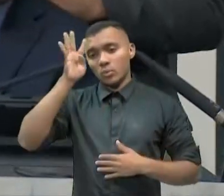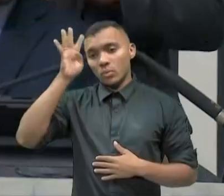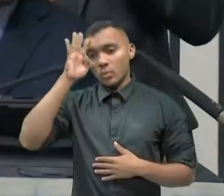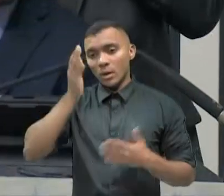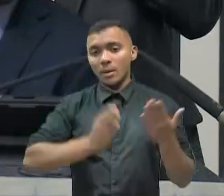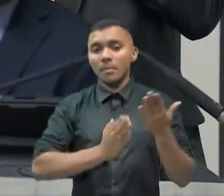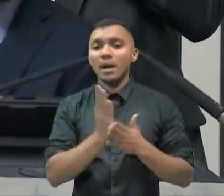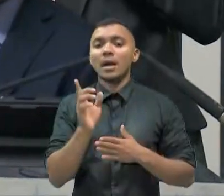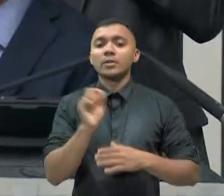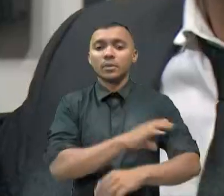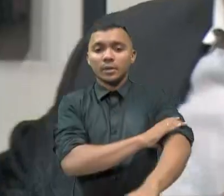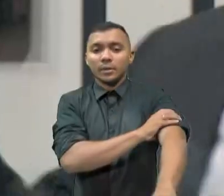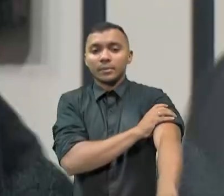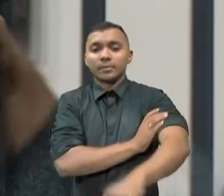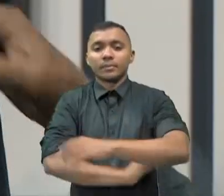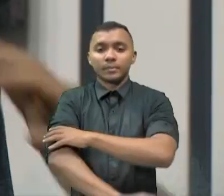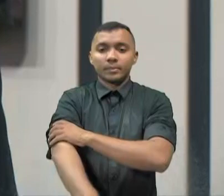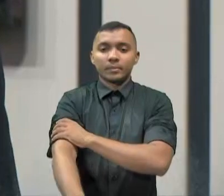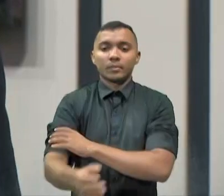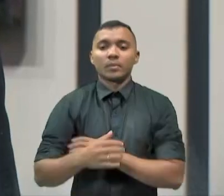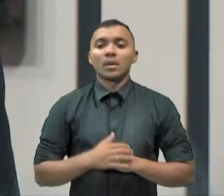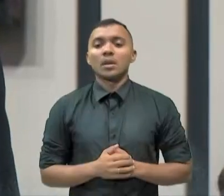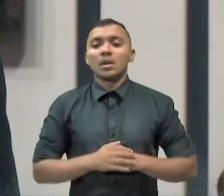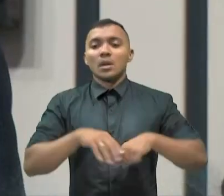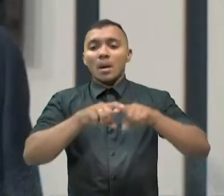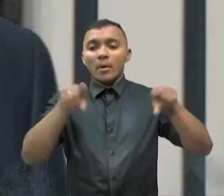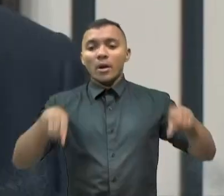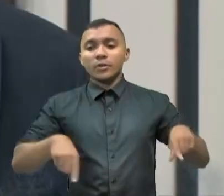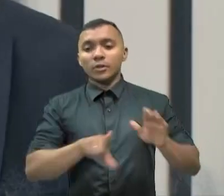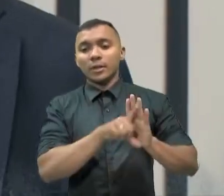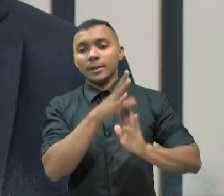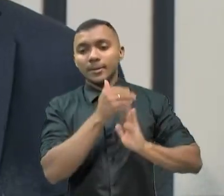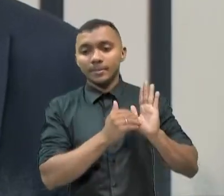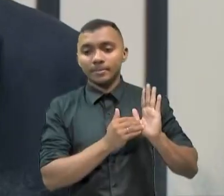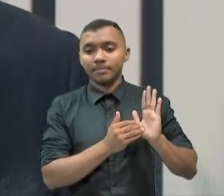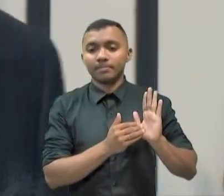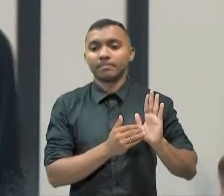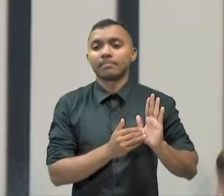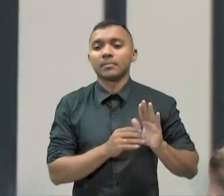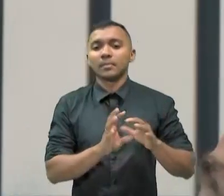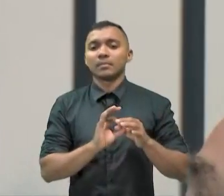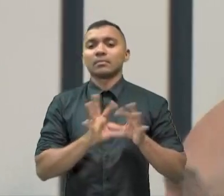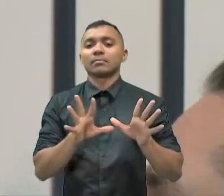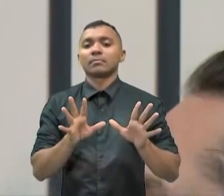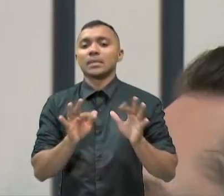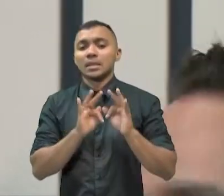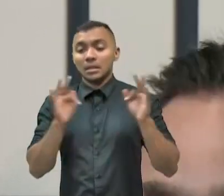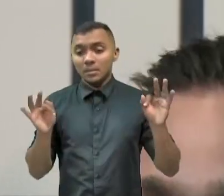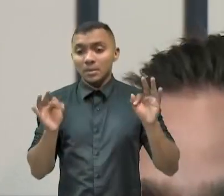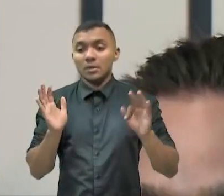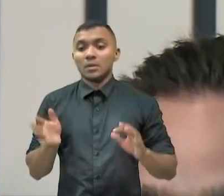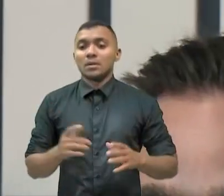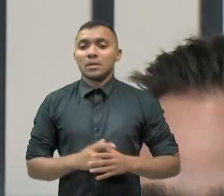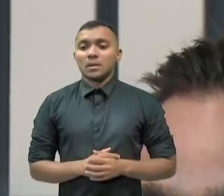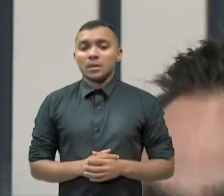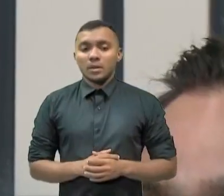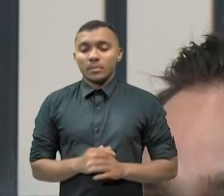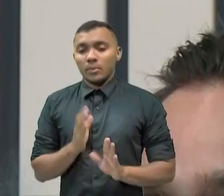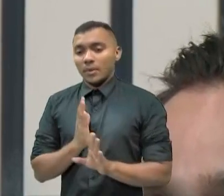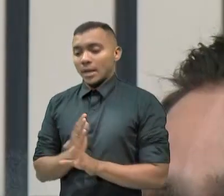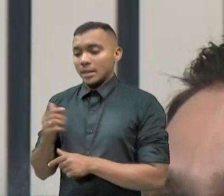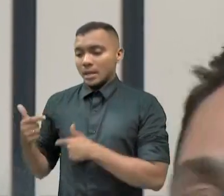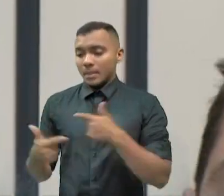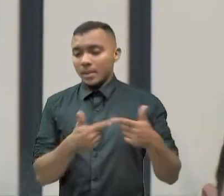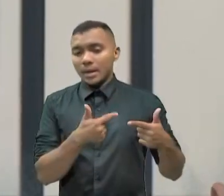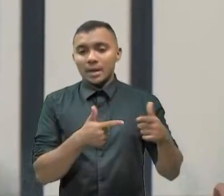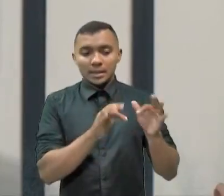Assembleia Legislativa, um projeto de lei que dispõe sobre procedimentos ambientais simplificados para atividades de micro porte